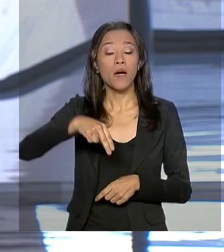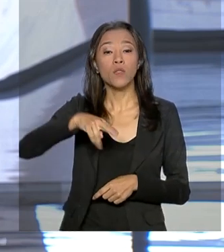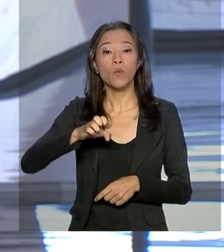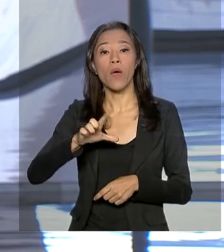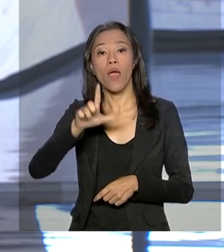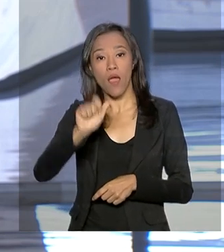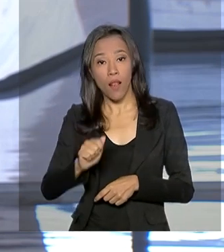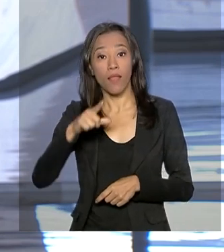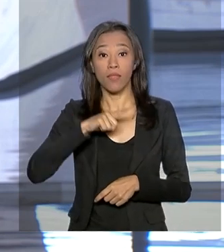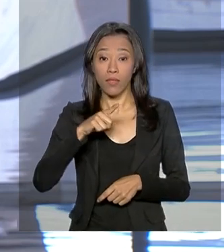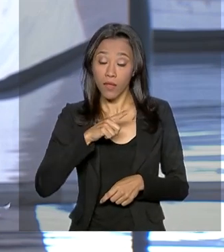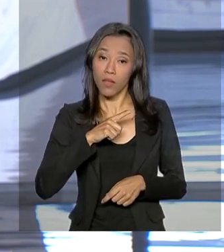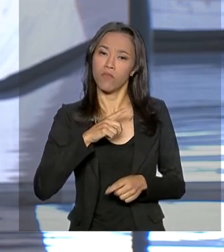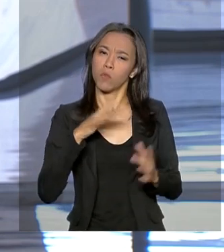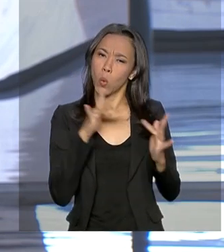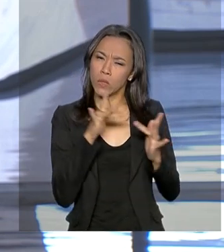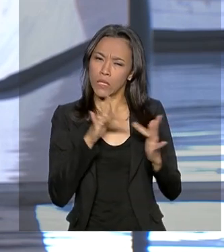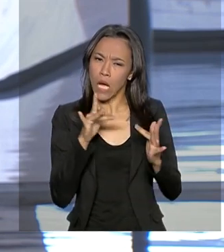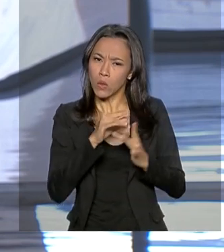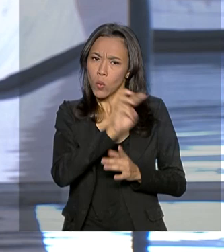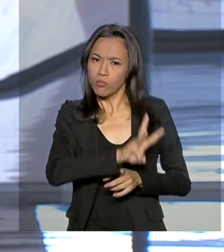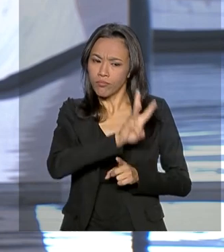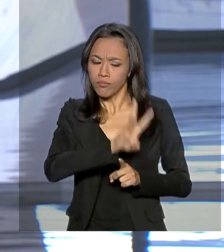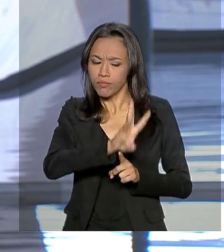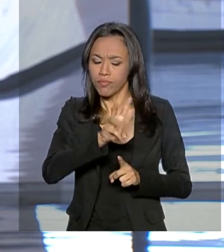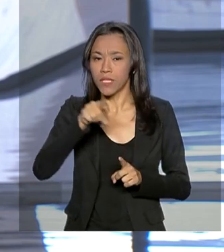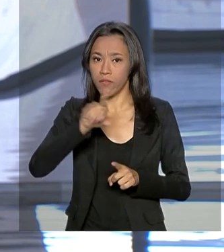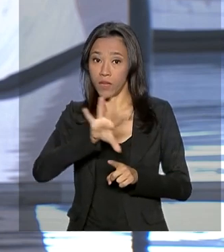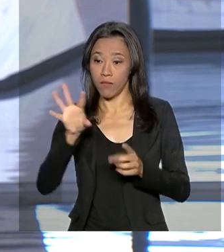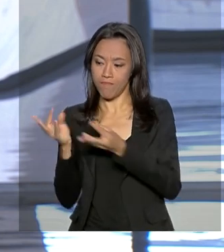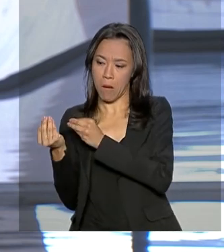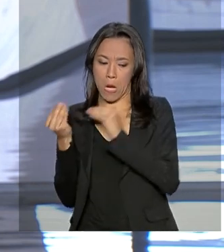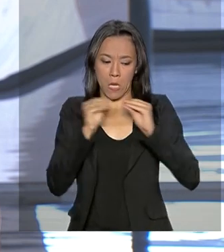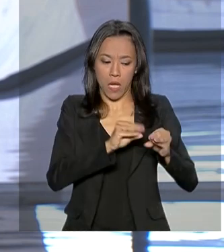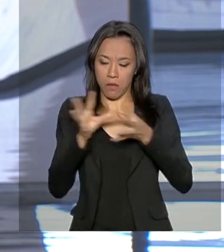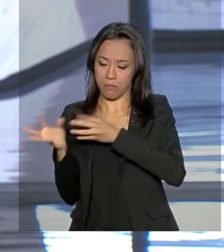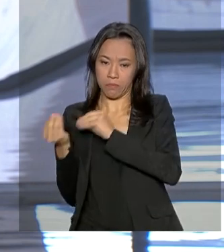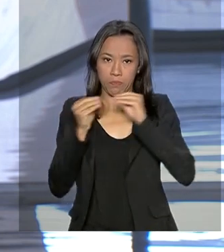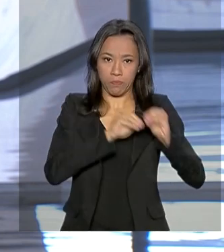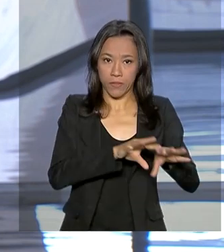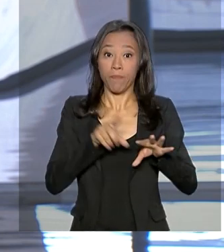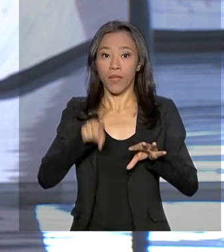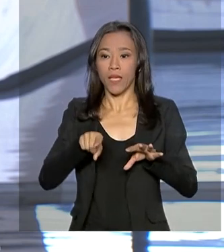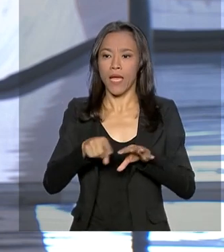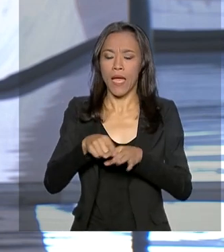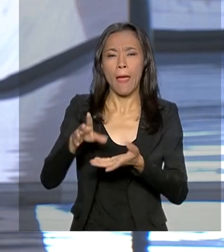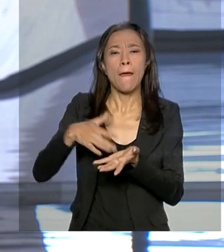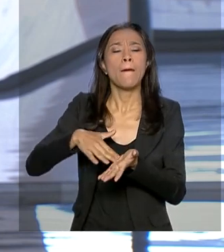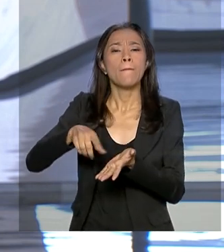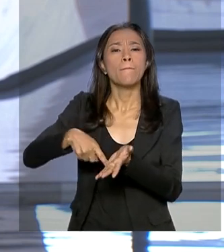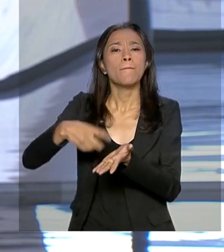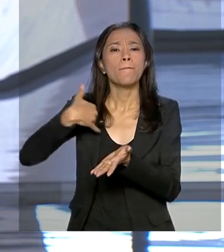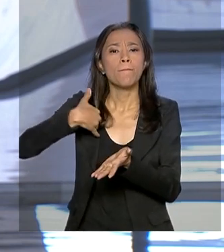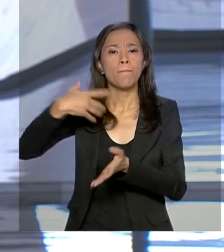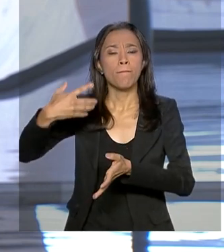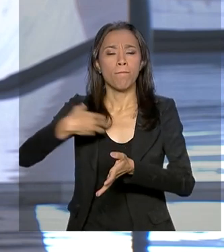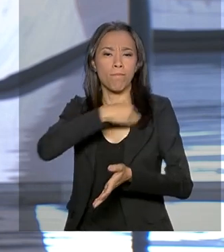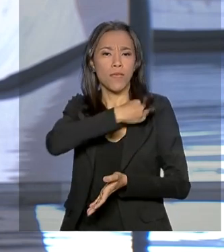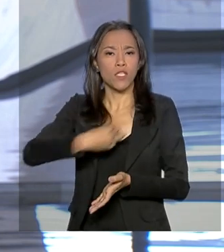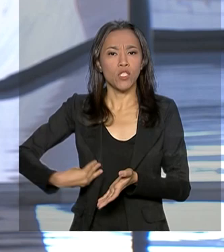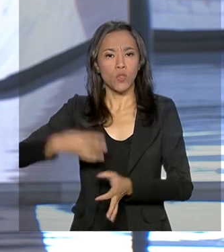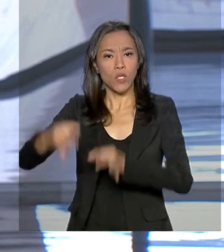the intersect brasil que vem publicando mensagens supostamente extraídas do celular do ministro da justiça e segurança pública